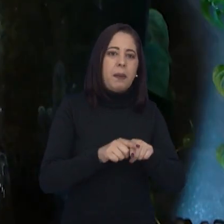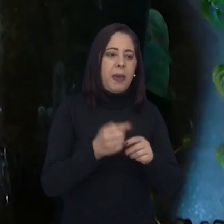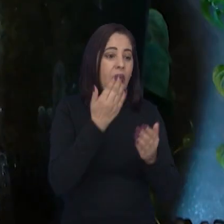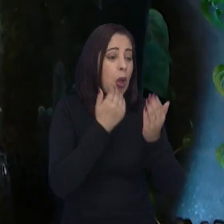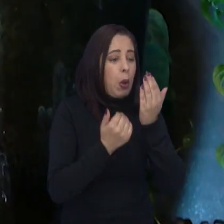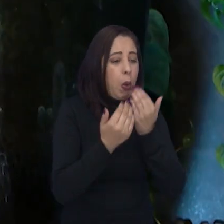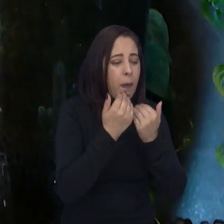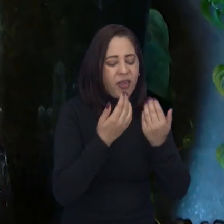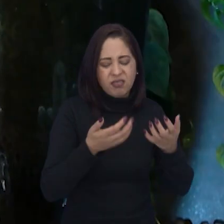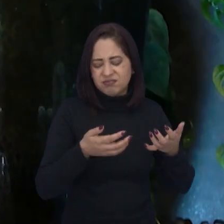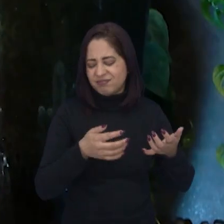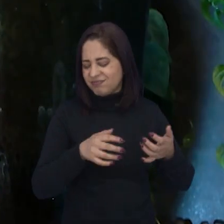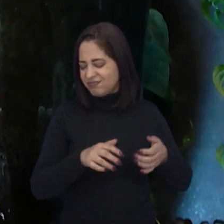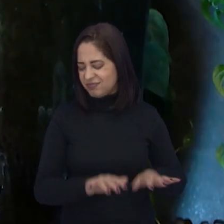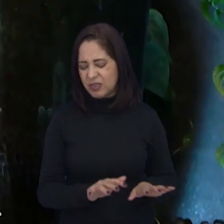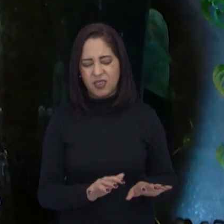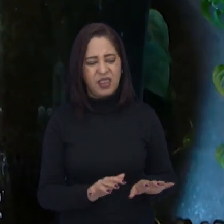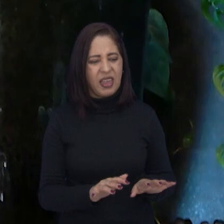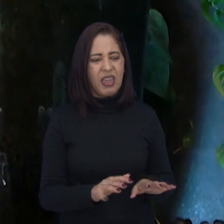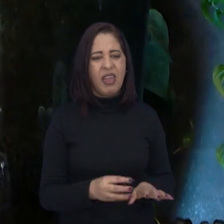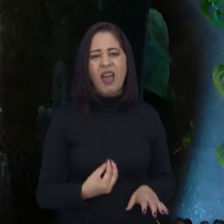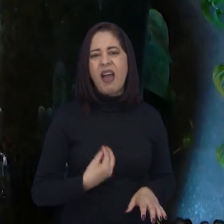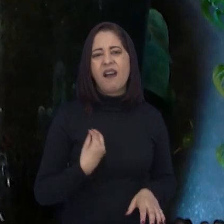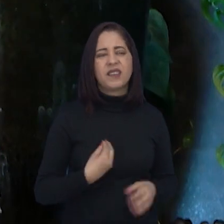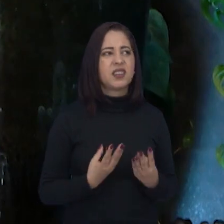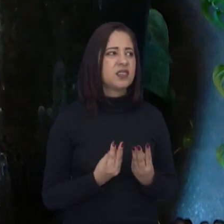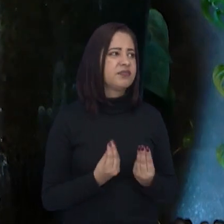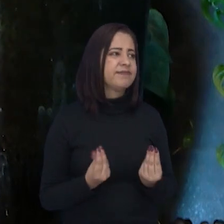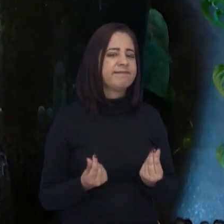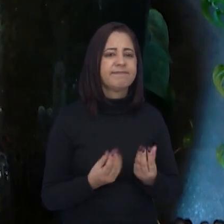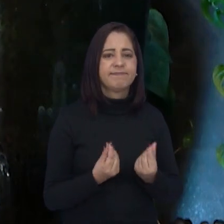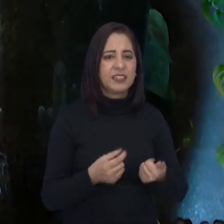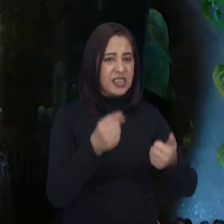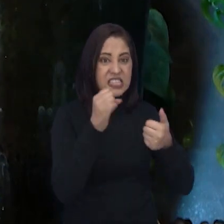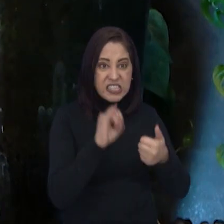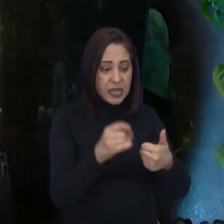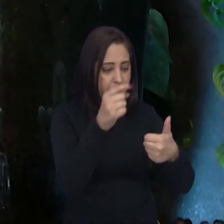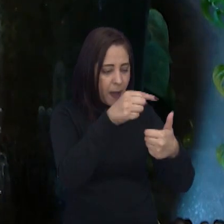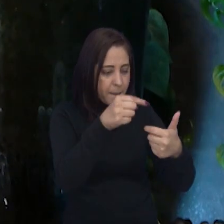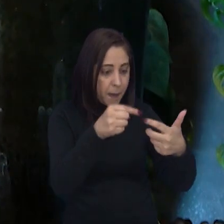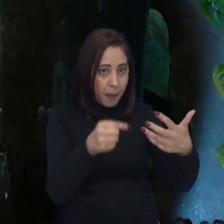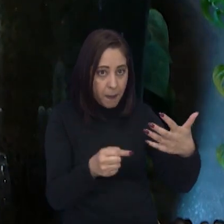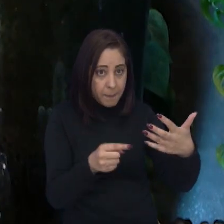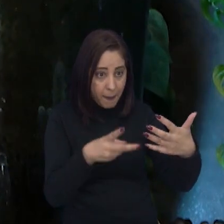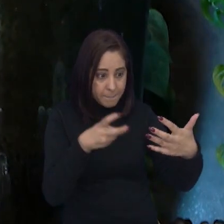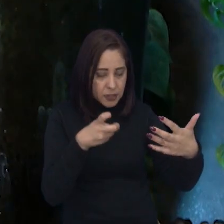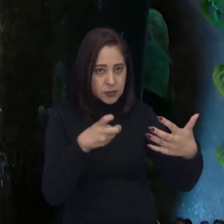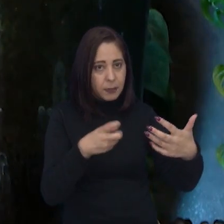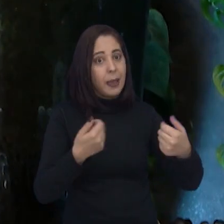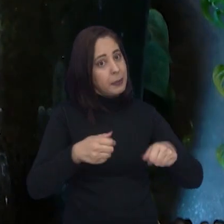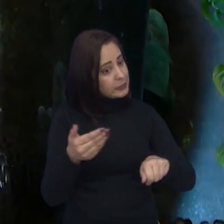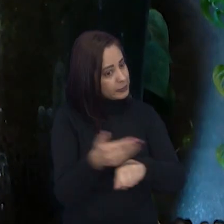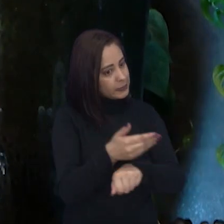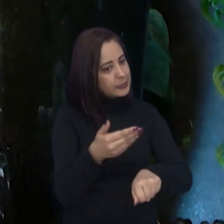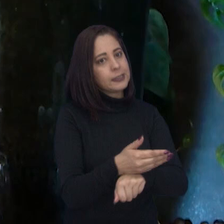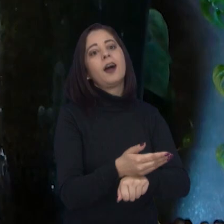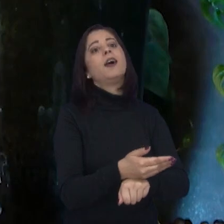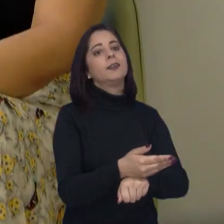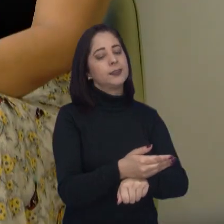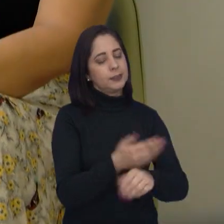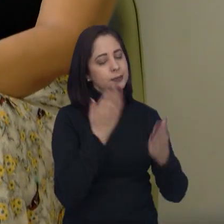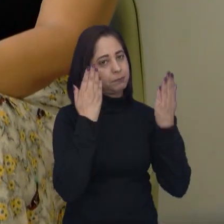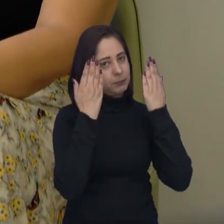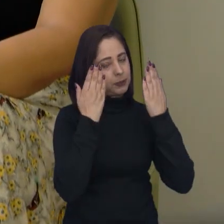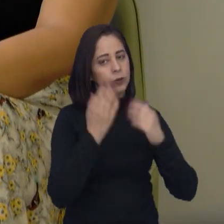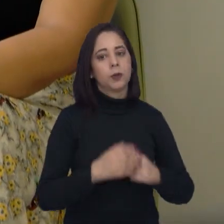mais desmotivada com a vida. Então, tudo isso são sinais de que ela não está lidando bem com a doença e precisa buscar ajuda aí especializada.